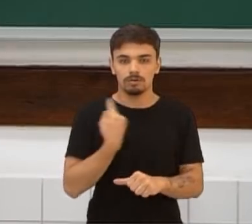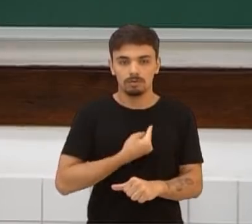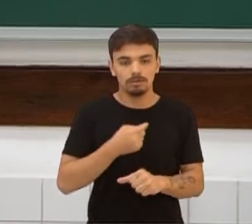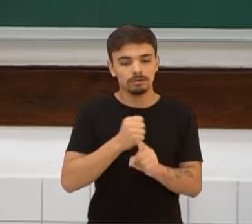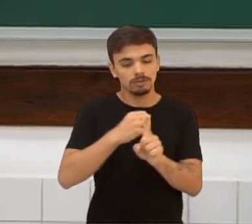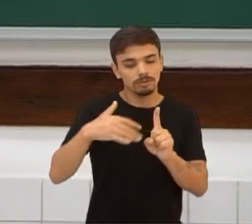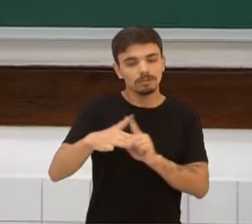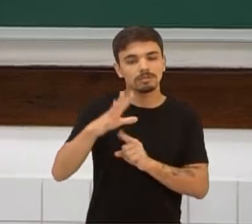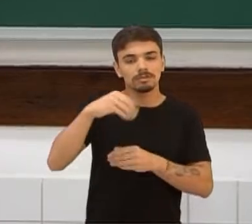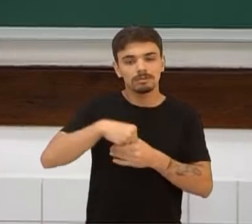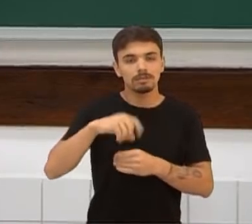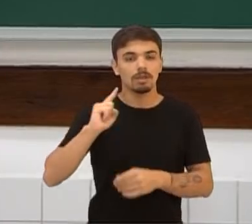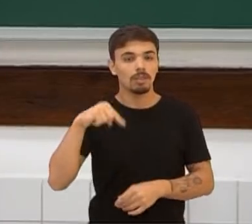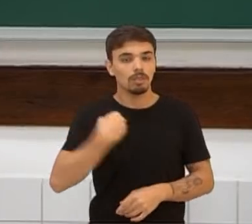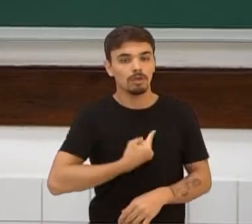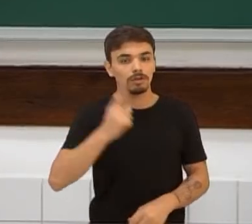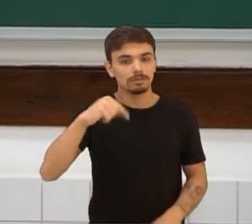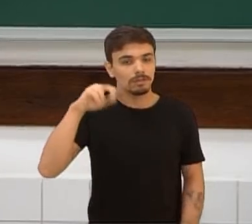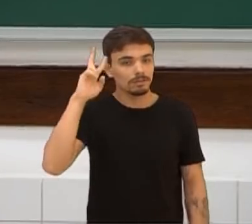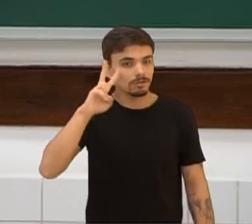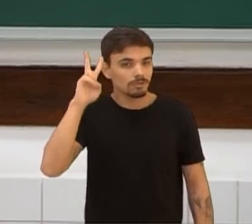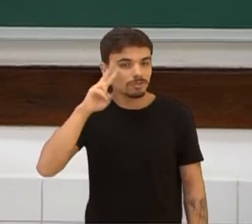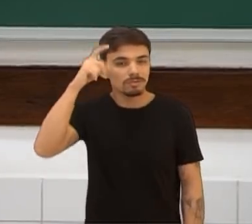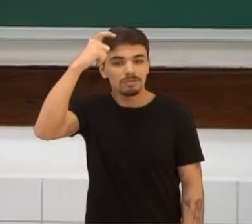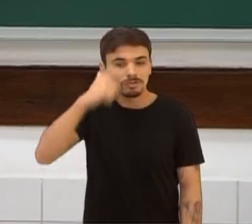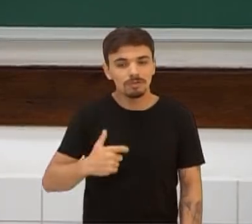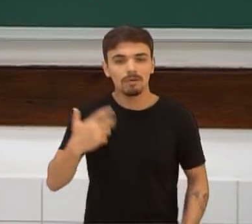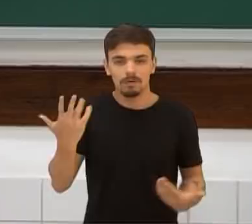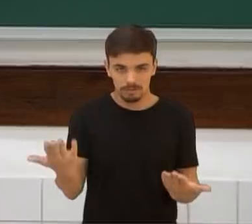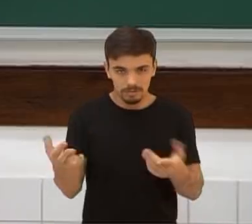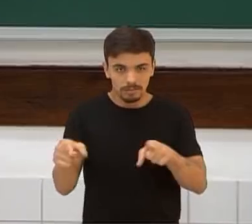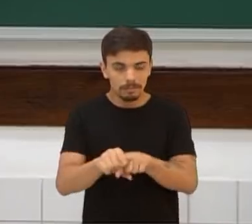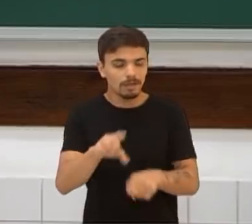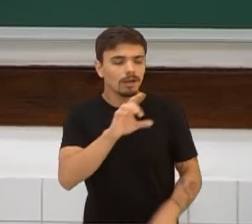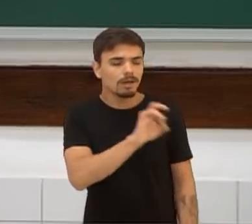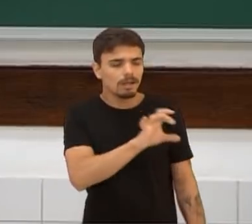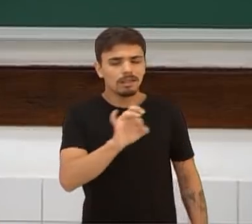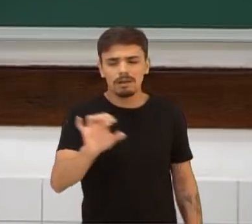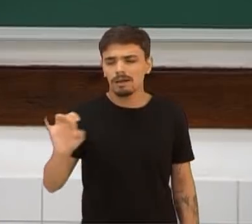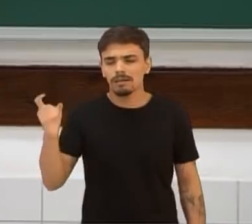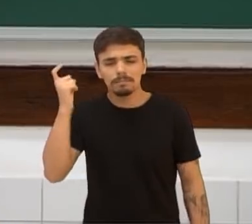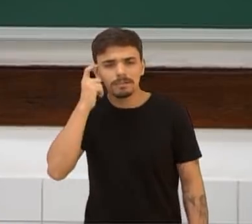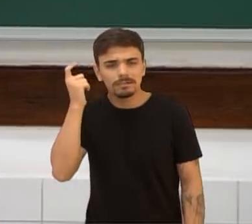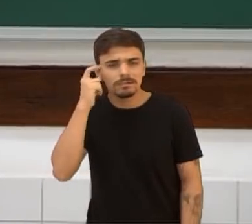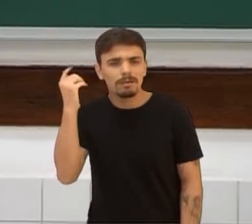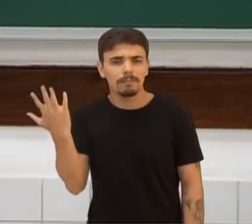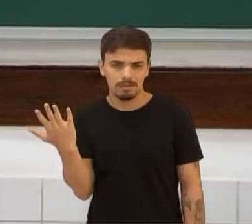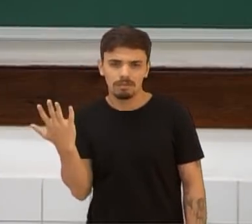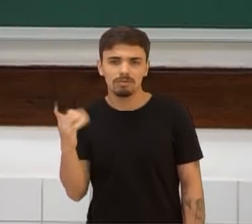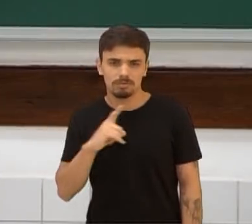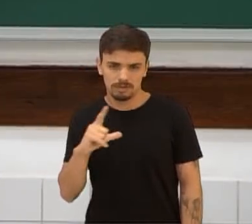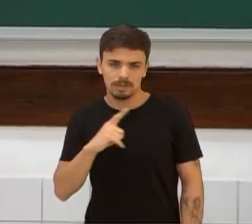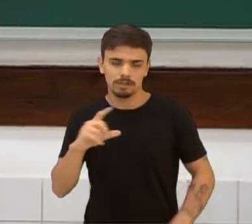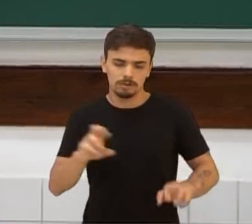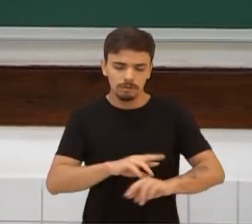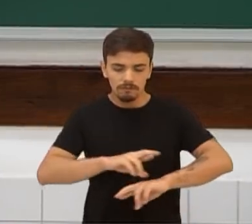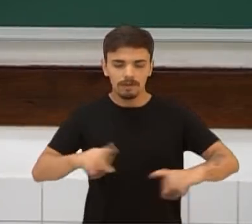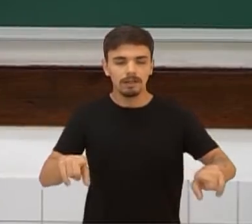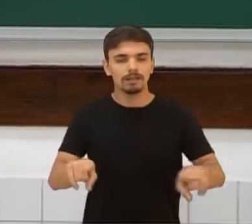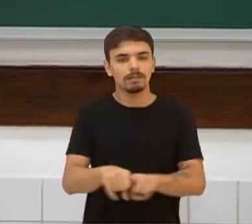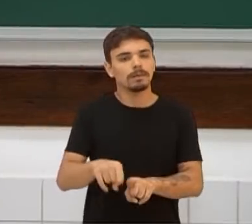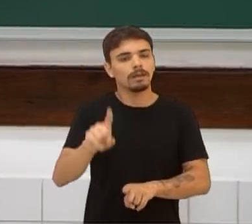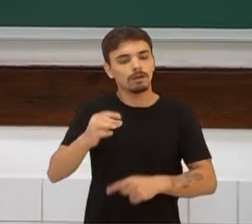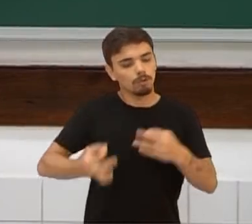Nós somos sujeitos históricos. A cada pensamento, a cada comportamento que nós temos, nós